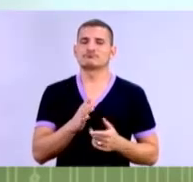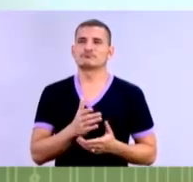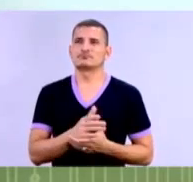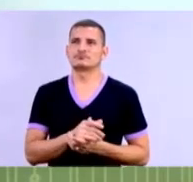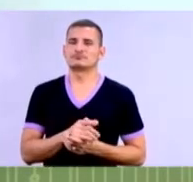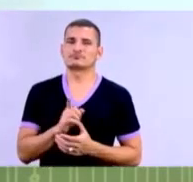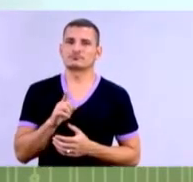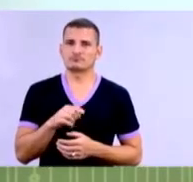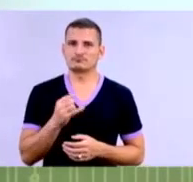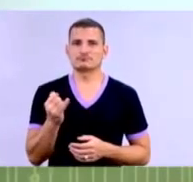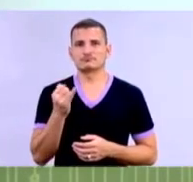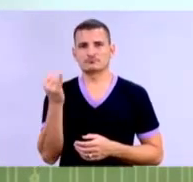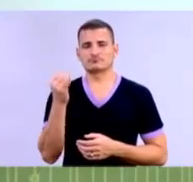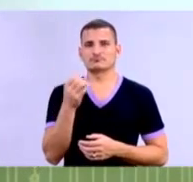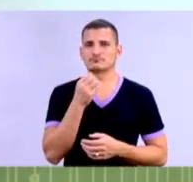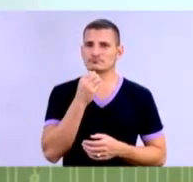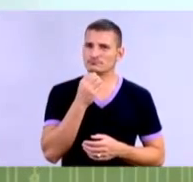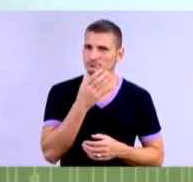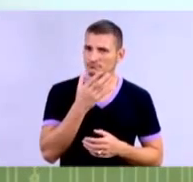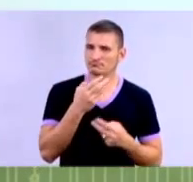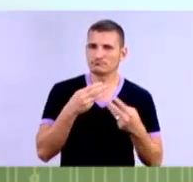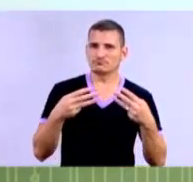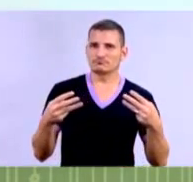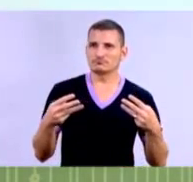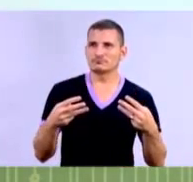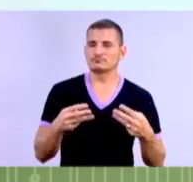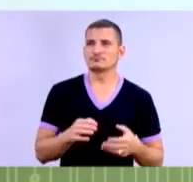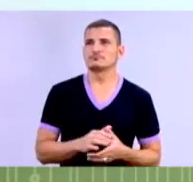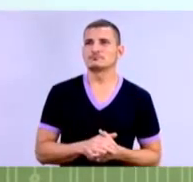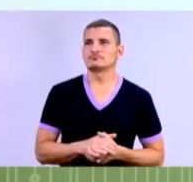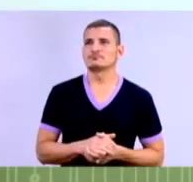é fundamental para o bom funcionamento da rede, ok?